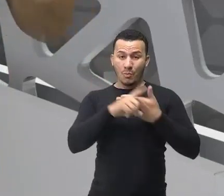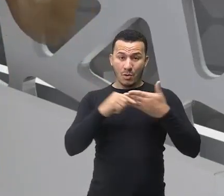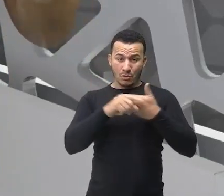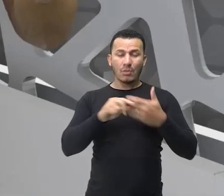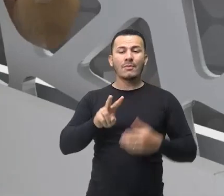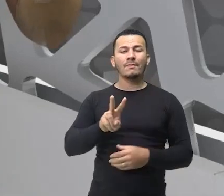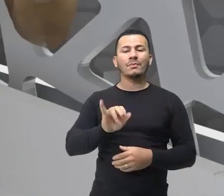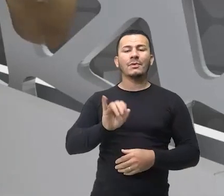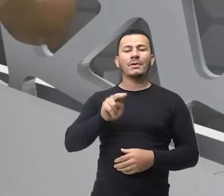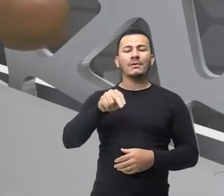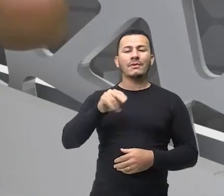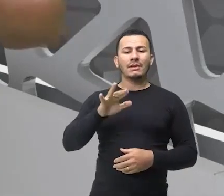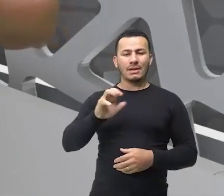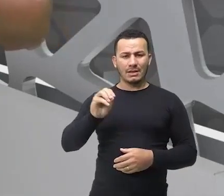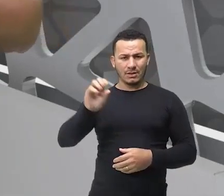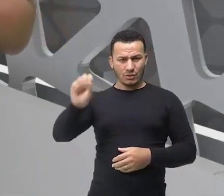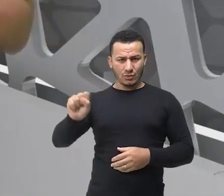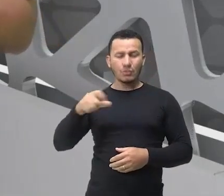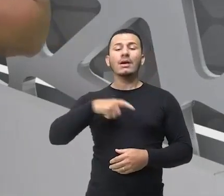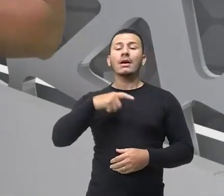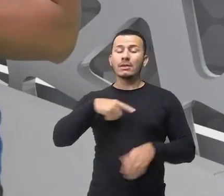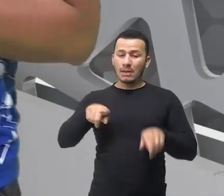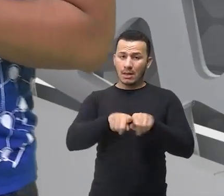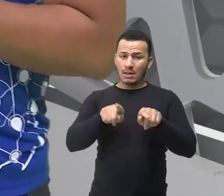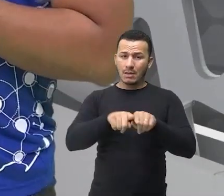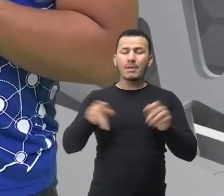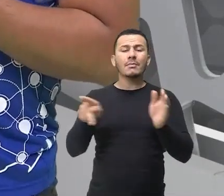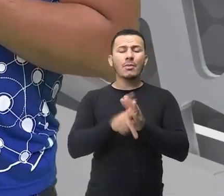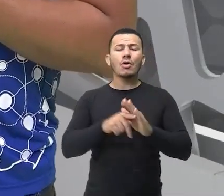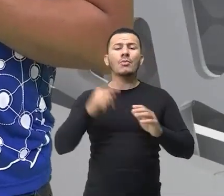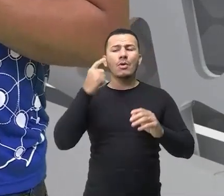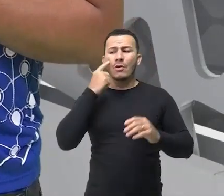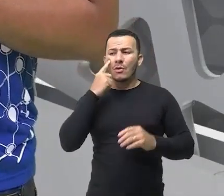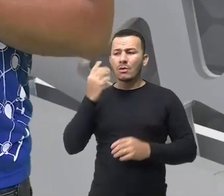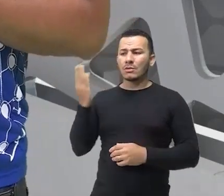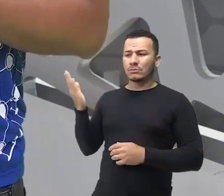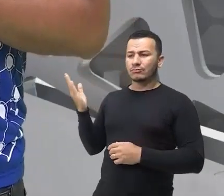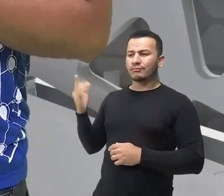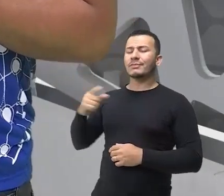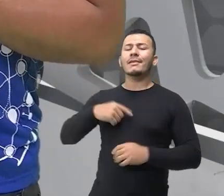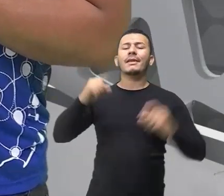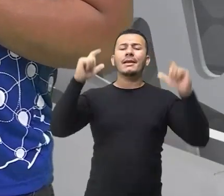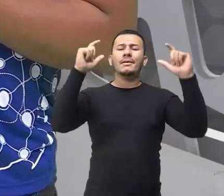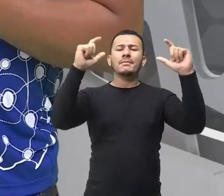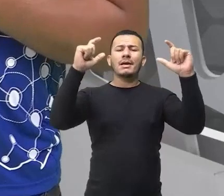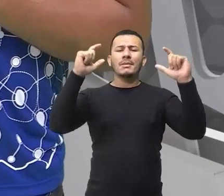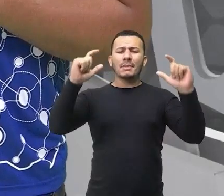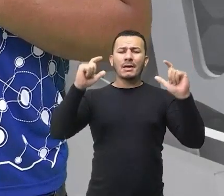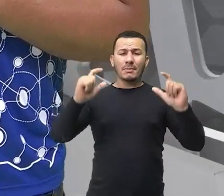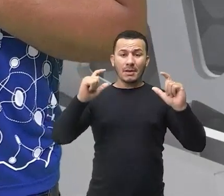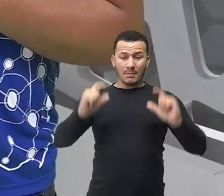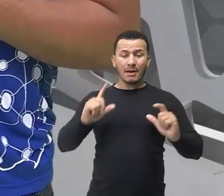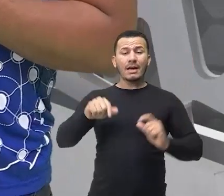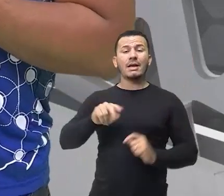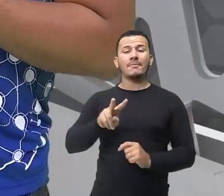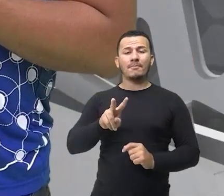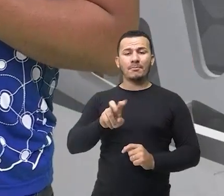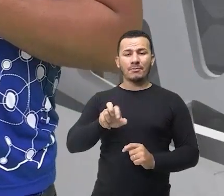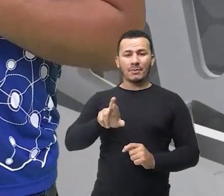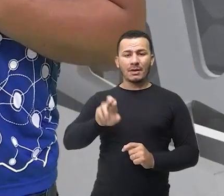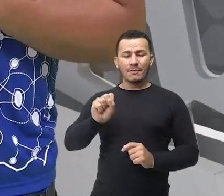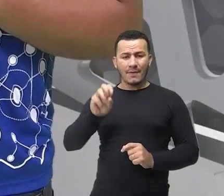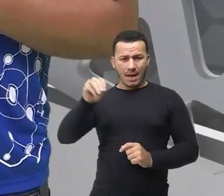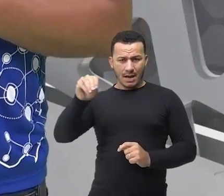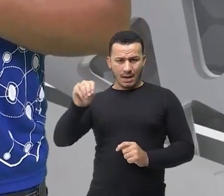vocês, o nosso poema ele é escrito em versos. E vocês podem observar aqui exatamente o nosso poema. Observem que nós não temos